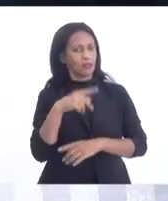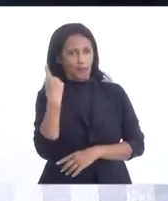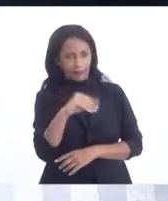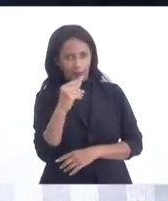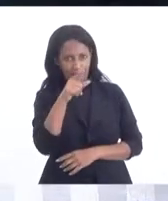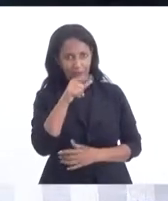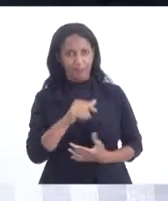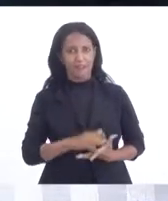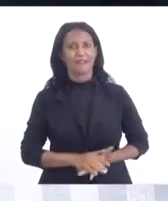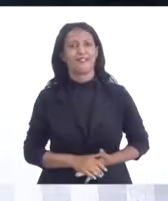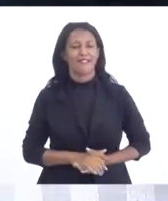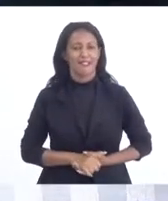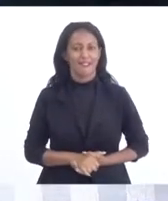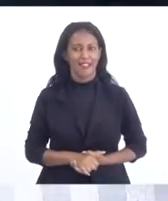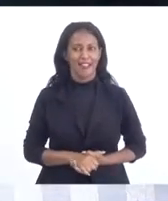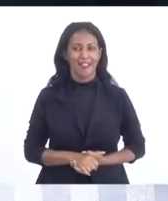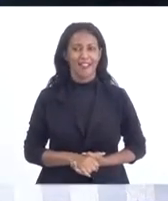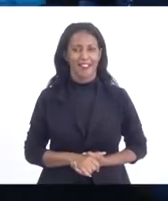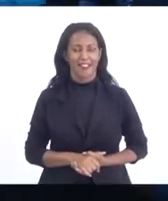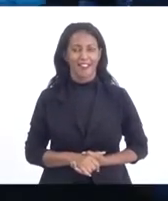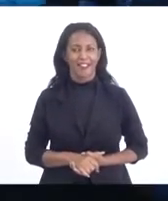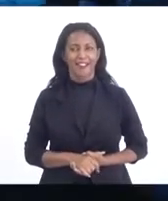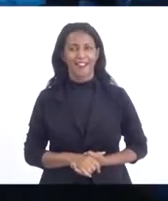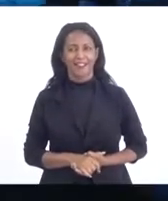você de pau.